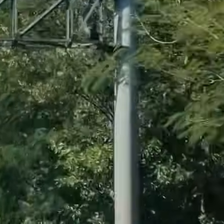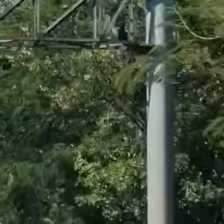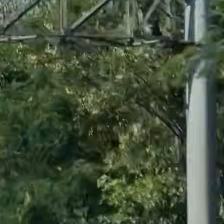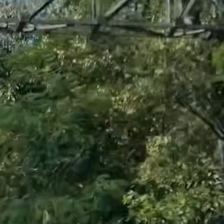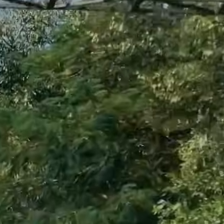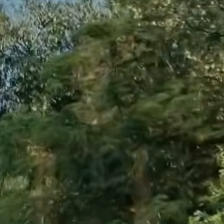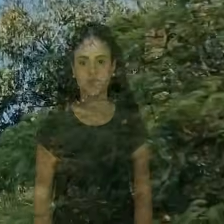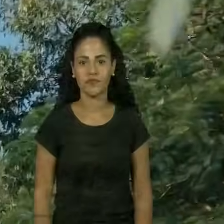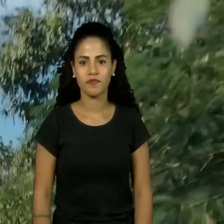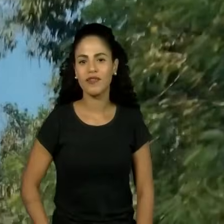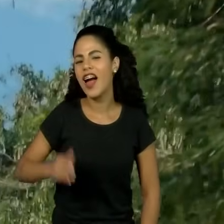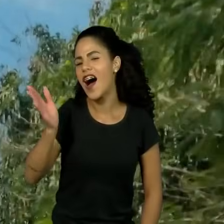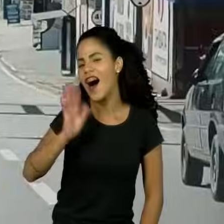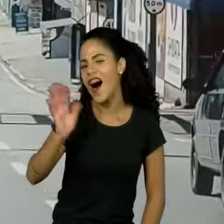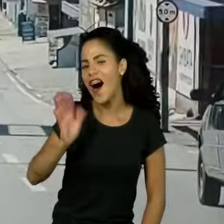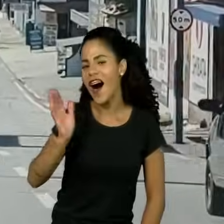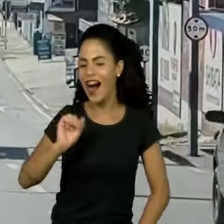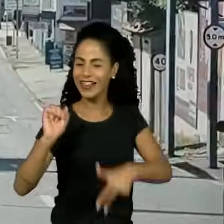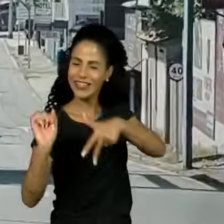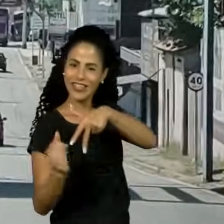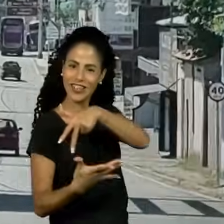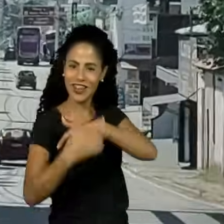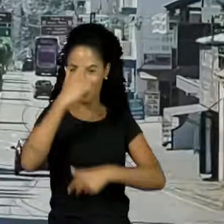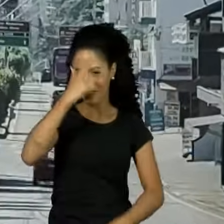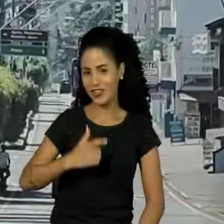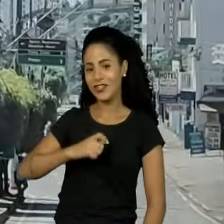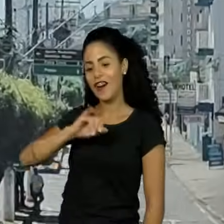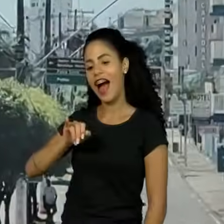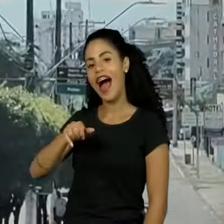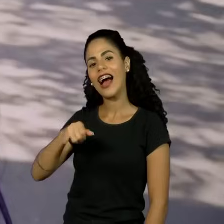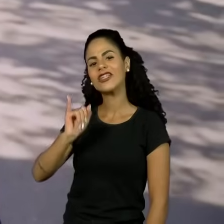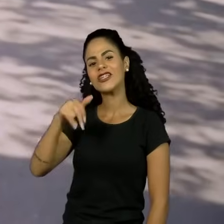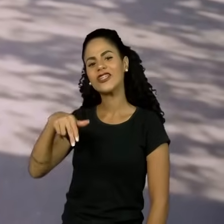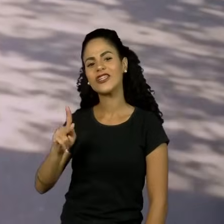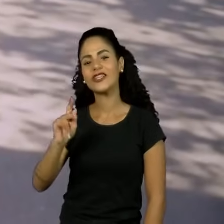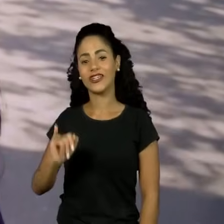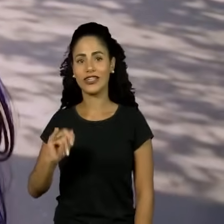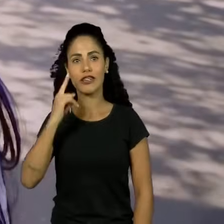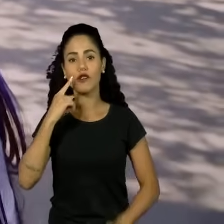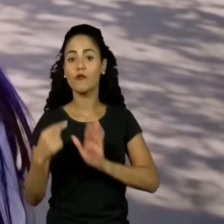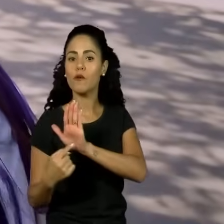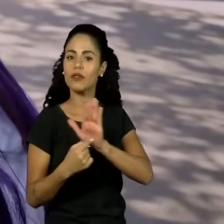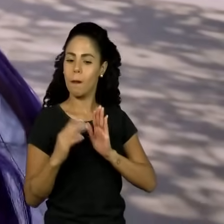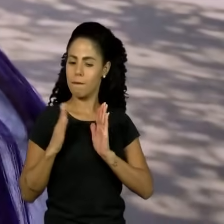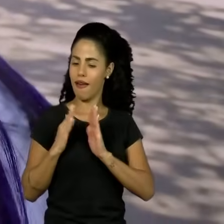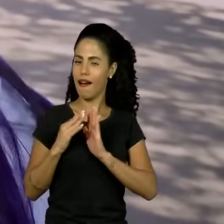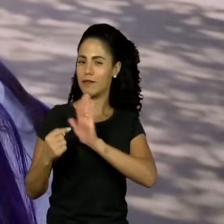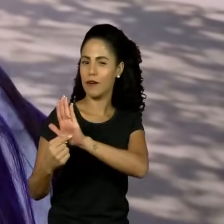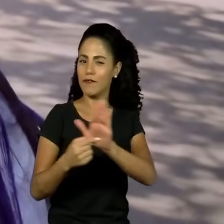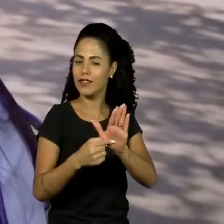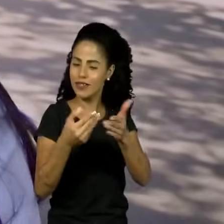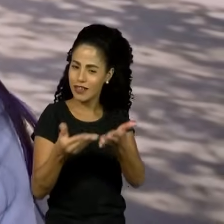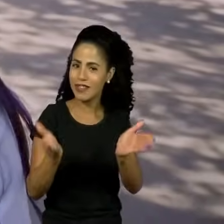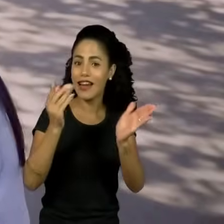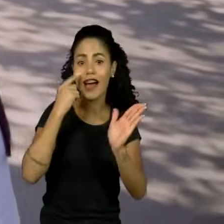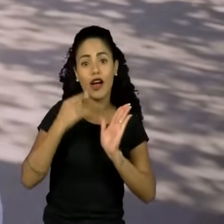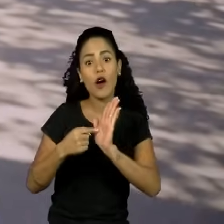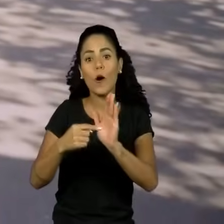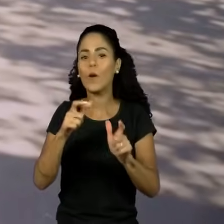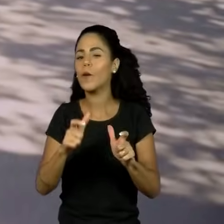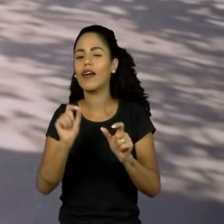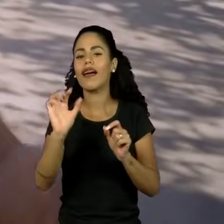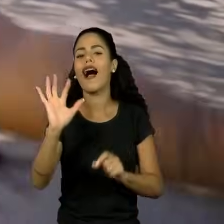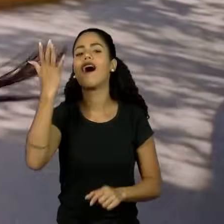Salve Estação Livre, eu sou a Jinky. Sejam muito bem-vindos. Hoje vou apresentar minha humilde residência para vocês e o lugar onde a